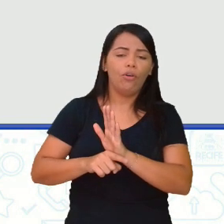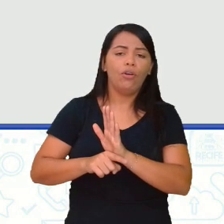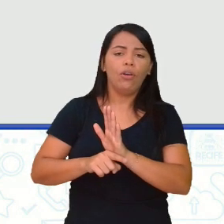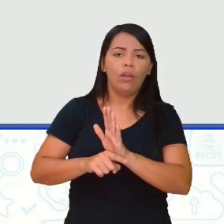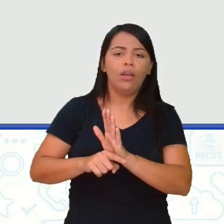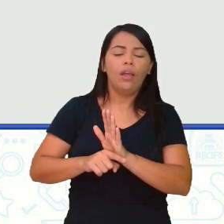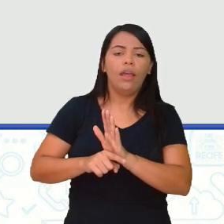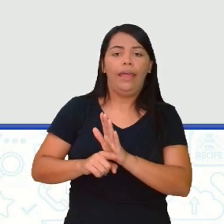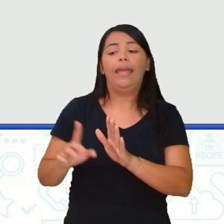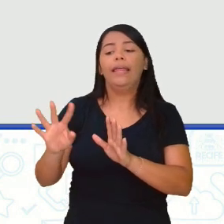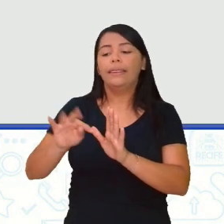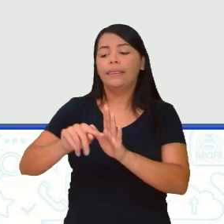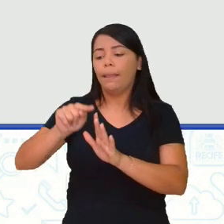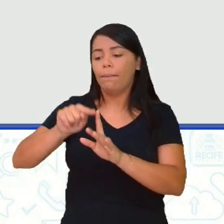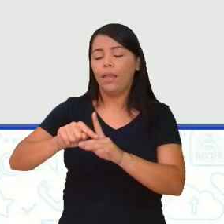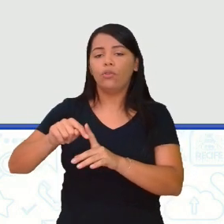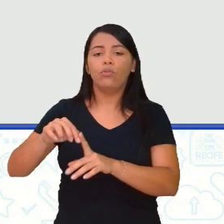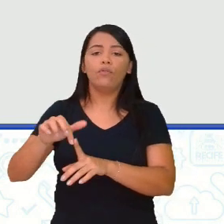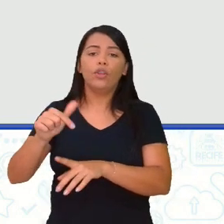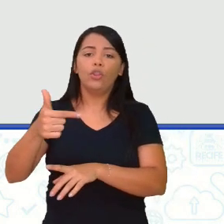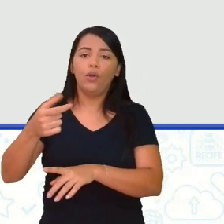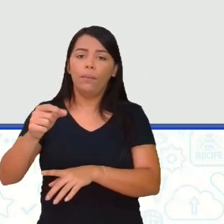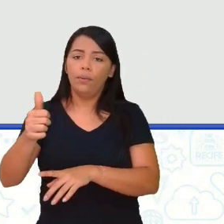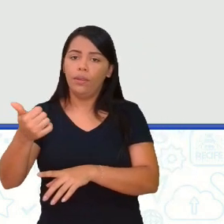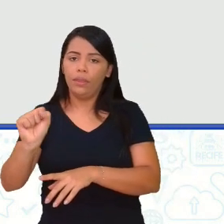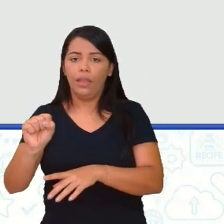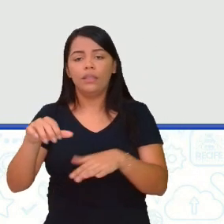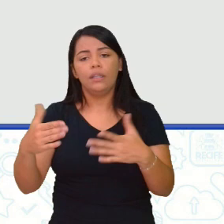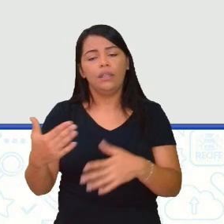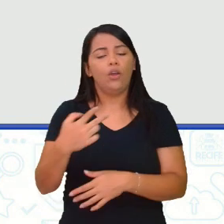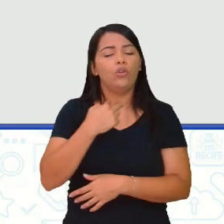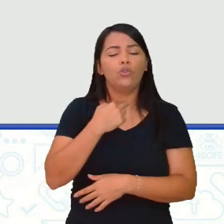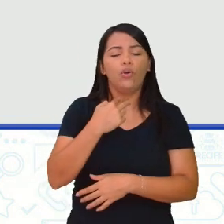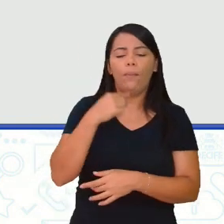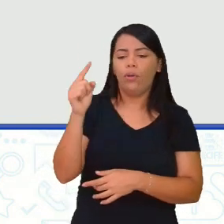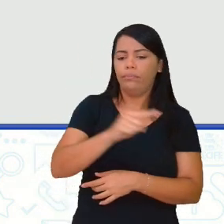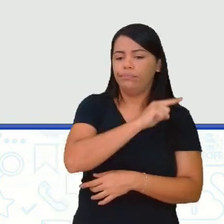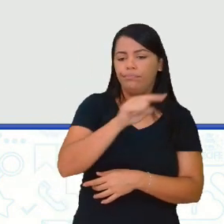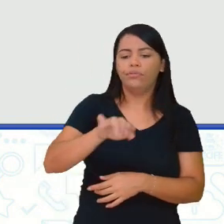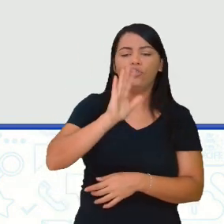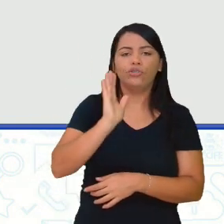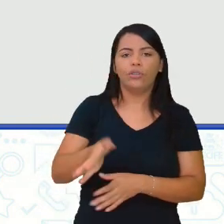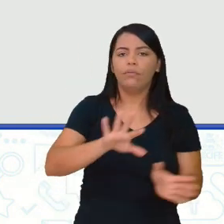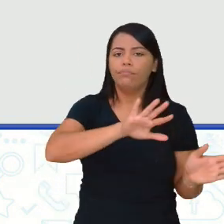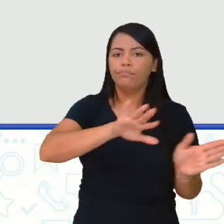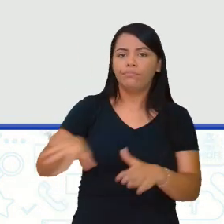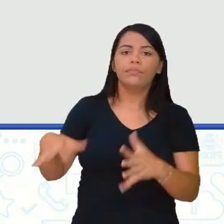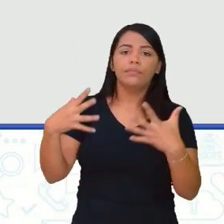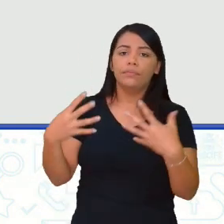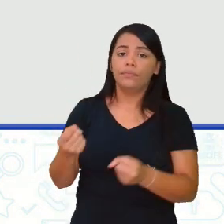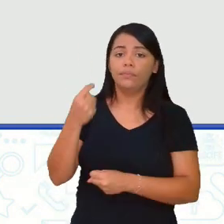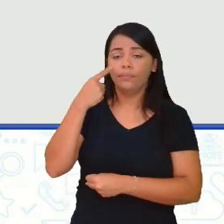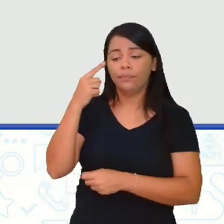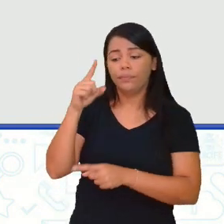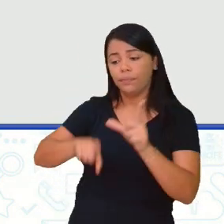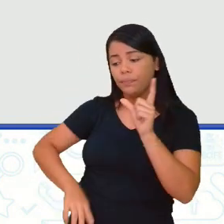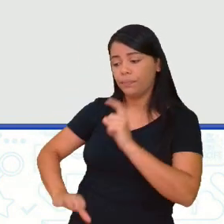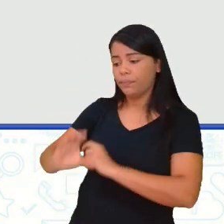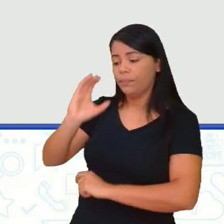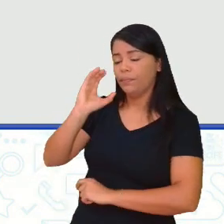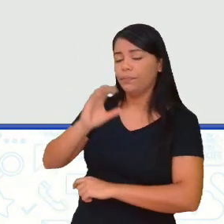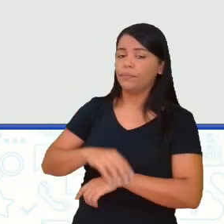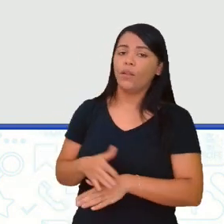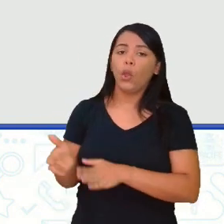Então, não pode ser essa questão. Cancelei já essa. Vamos analisar a letra C. O período